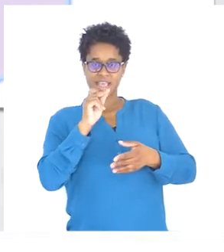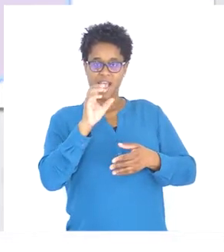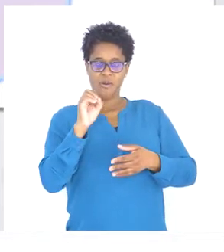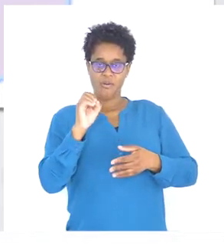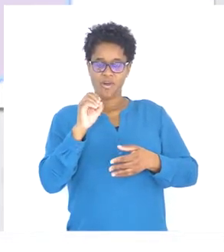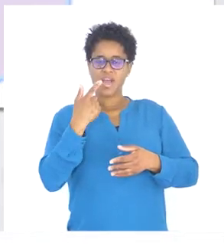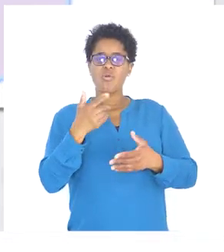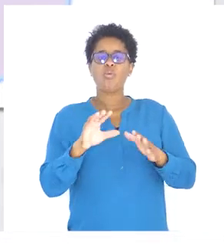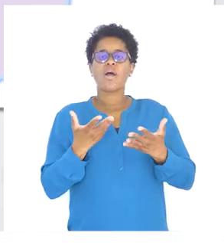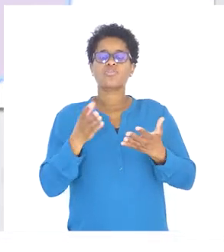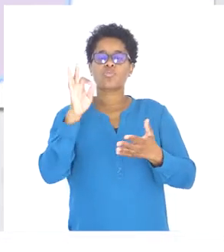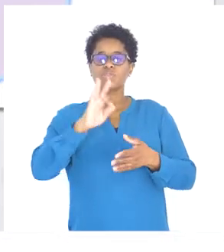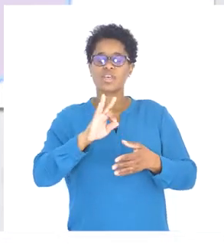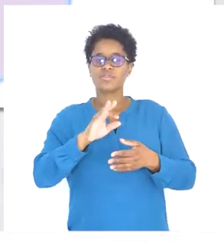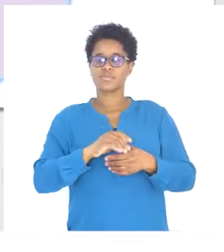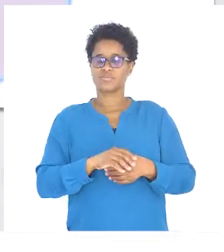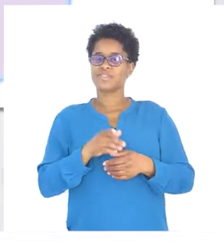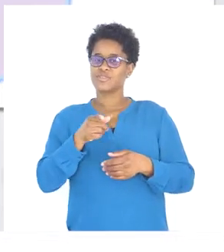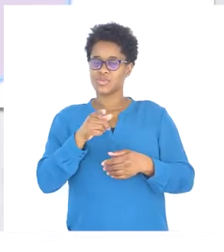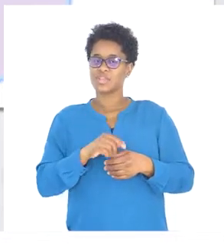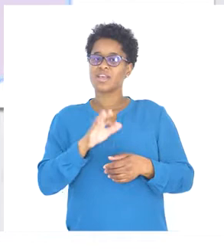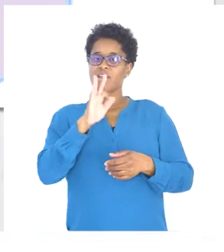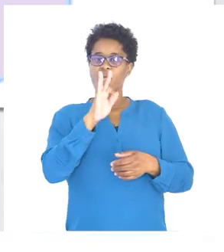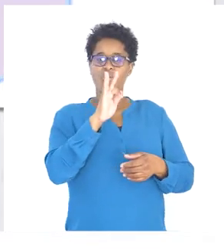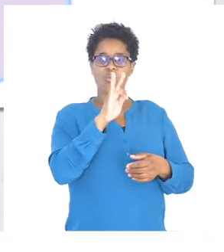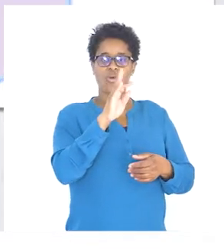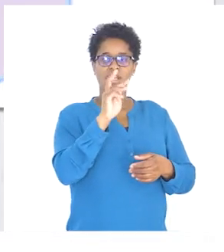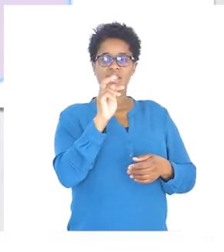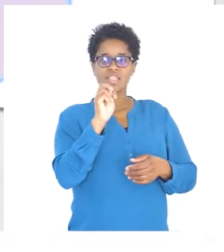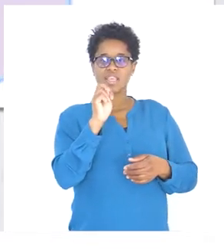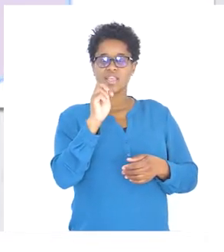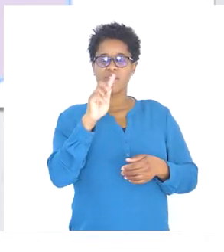quantos porcentos? Isso mesmo,